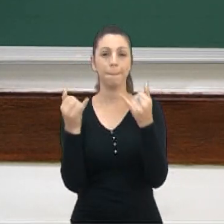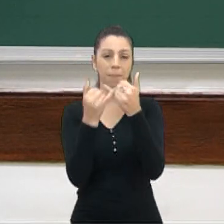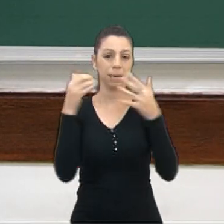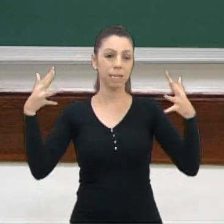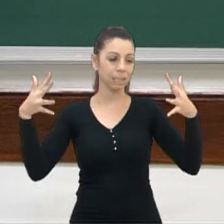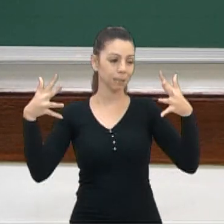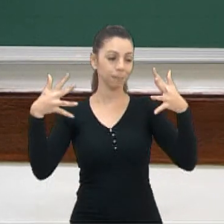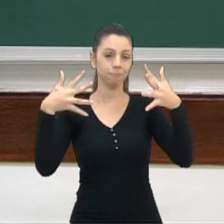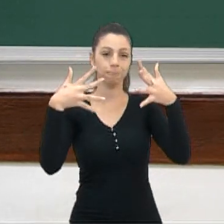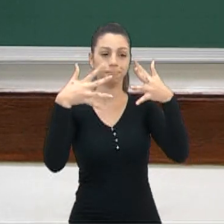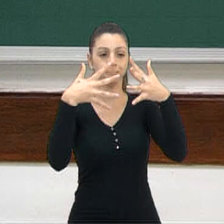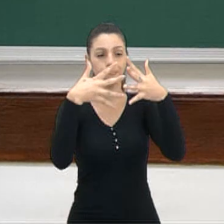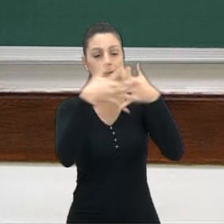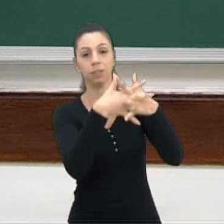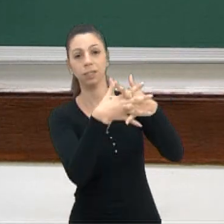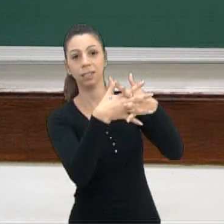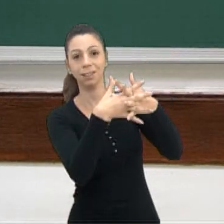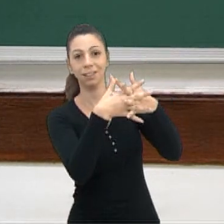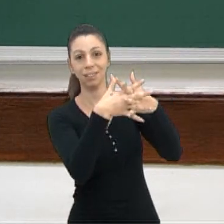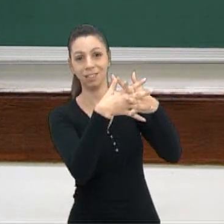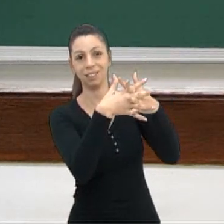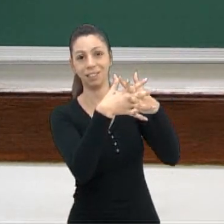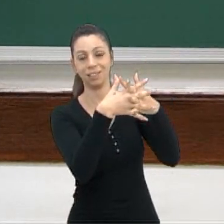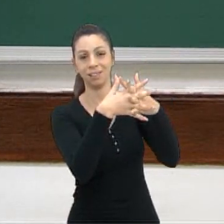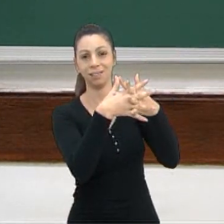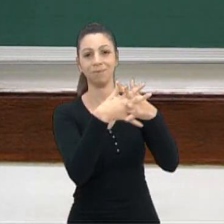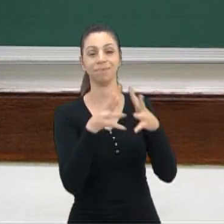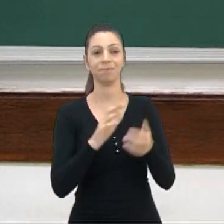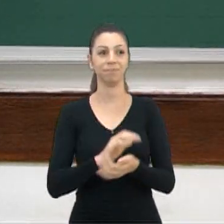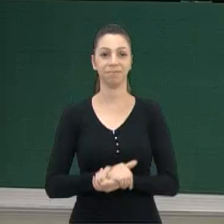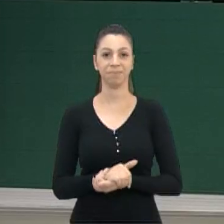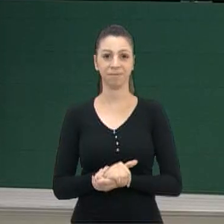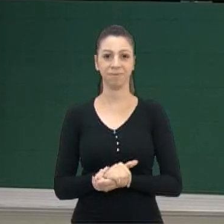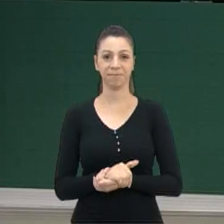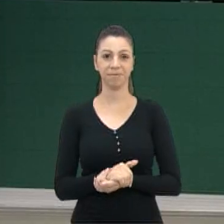fosse um quebra-cabeça.